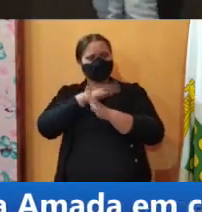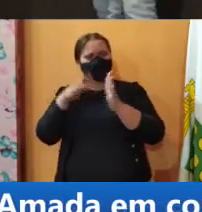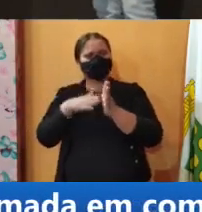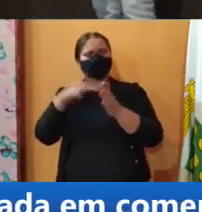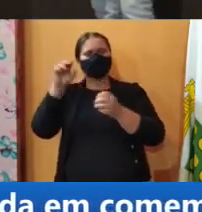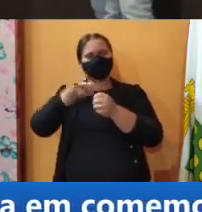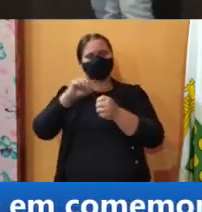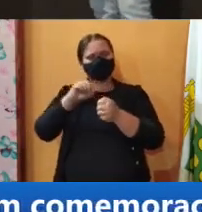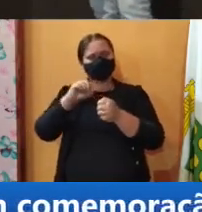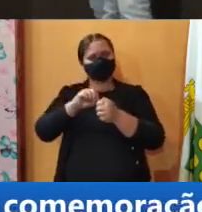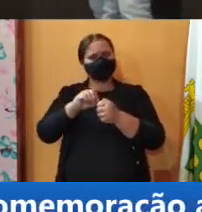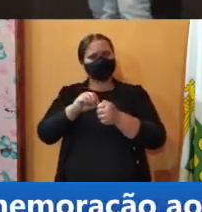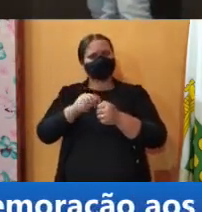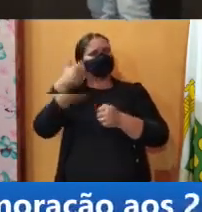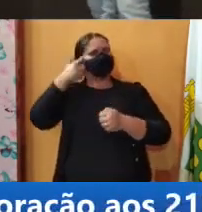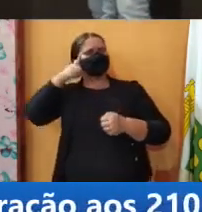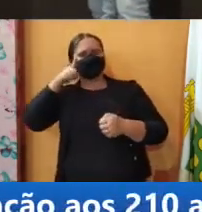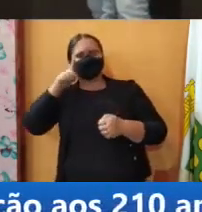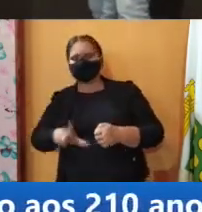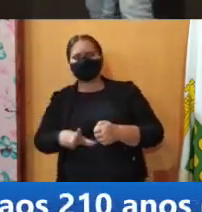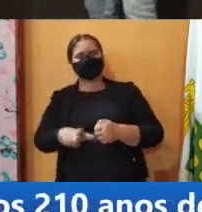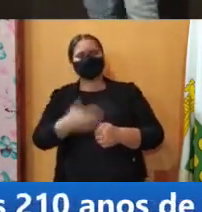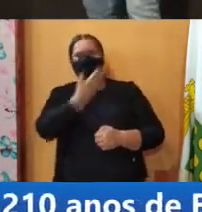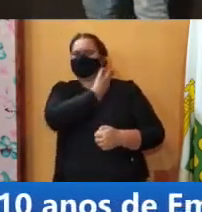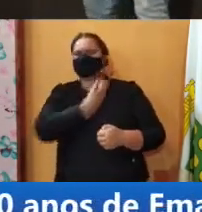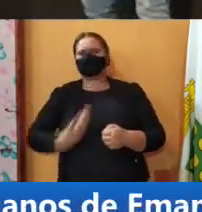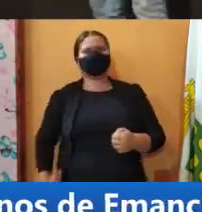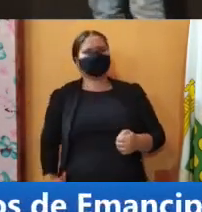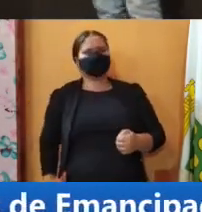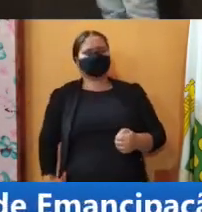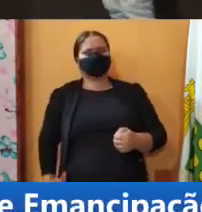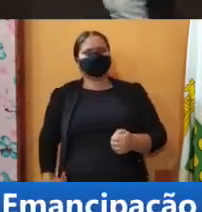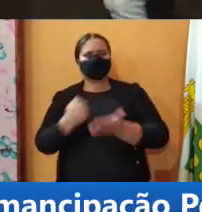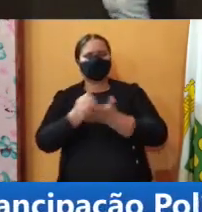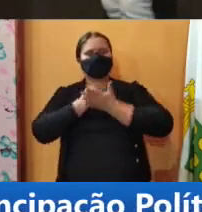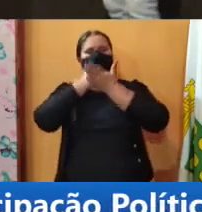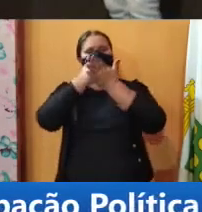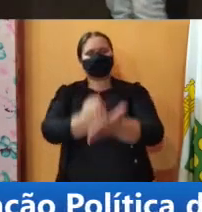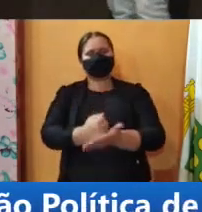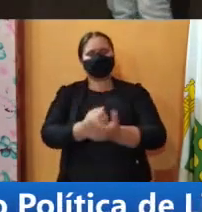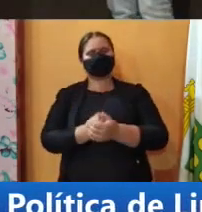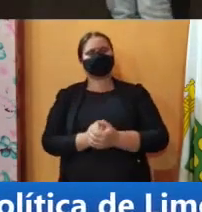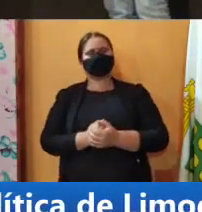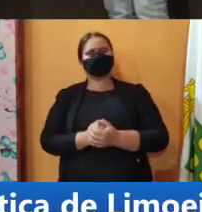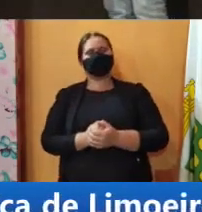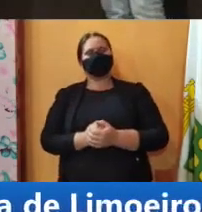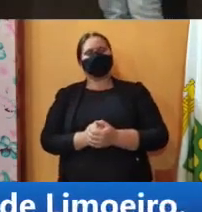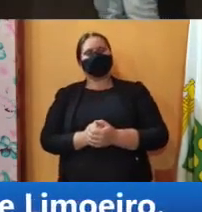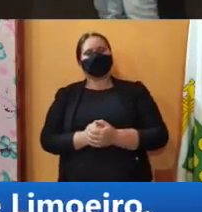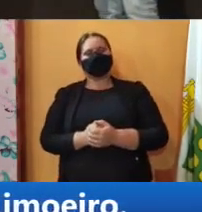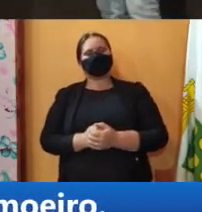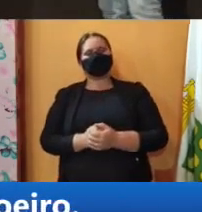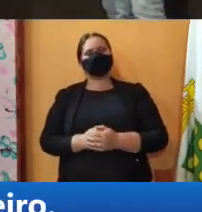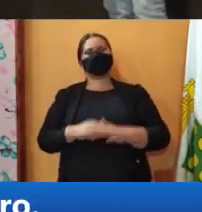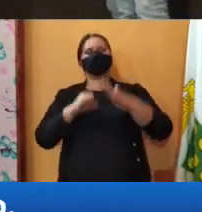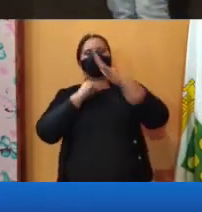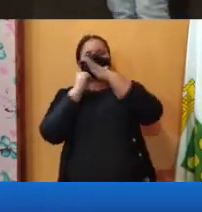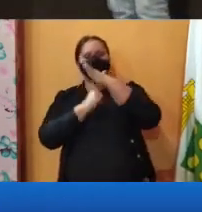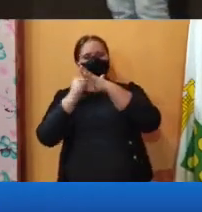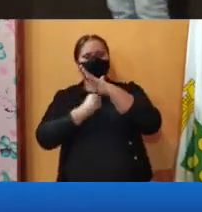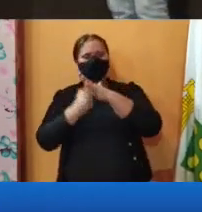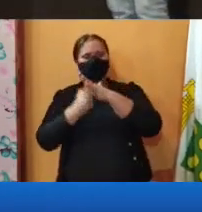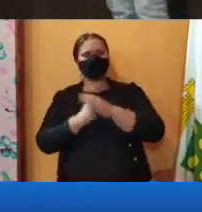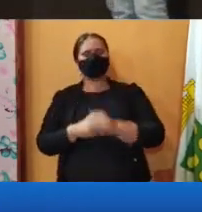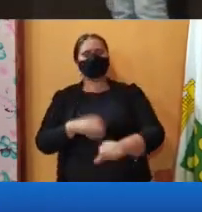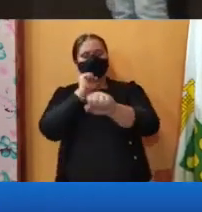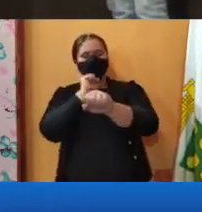próprio? Não entrou um centavo do governo de Pernambuco ainda. A Setur está louca para terminar a obra. E a empresa agora puxou o freio de mão. Eu tenho uma